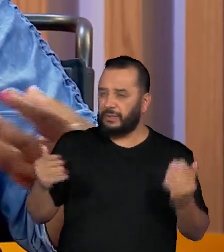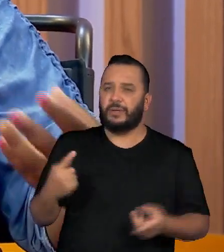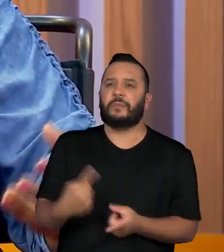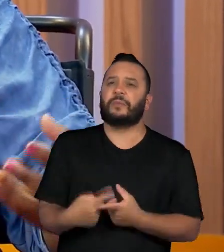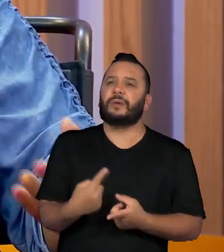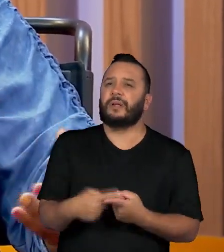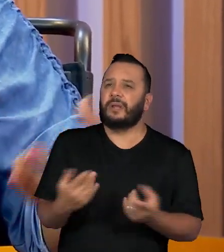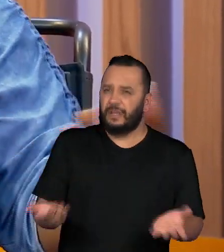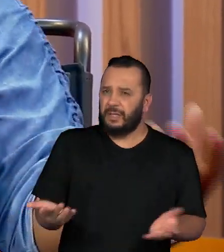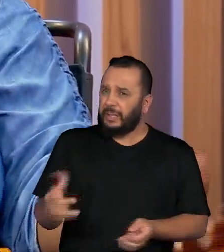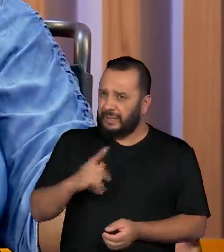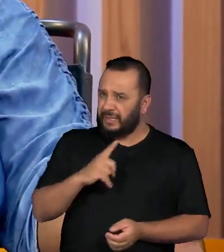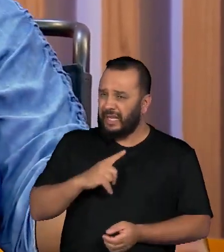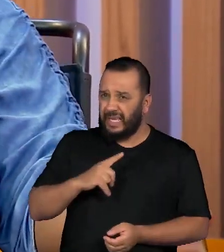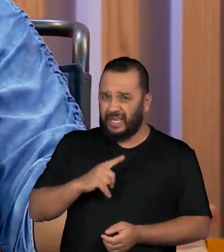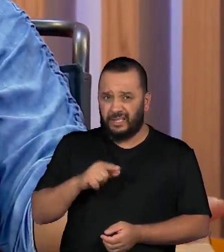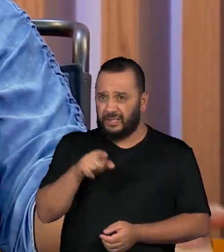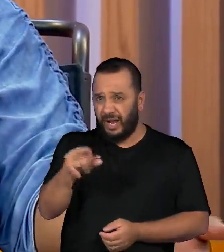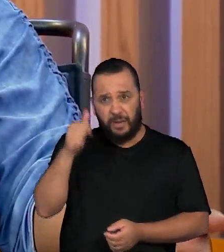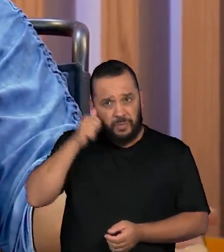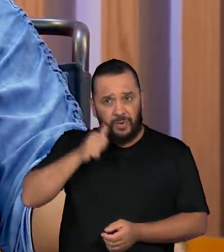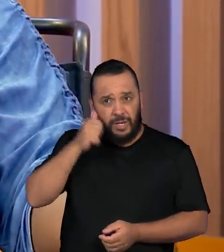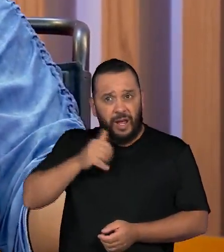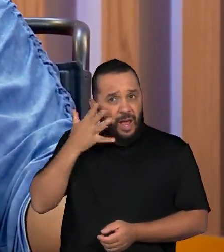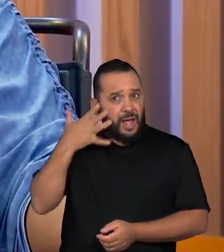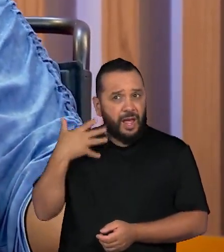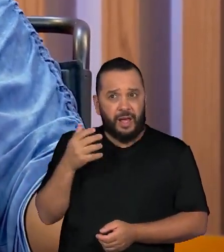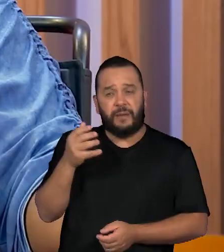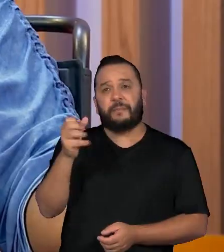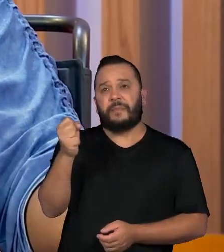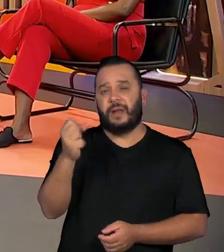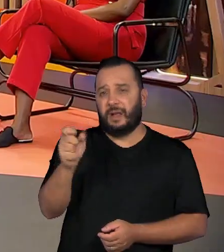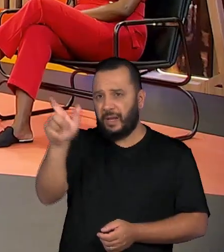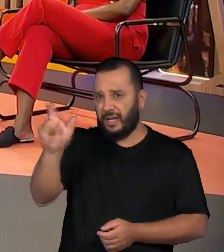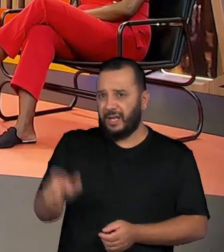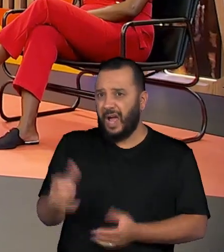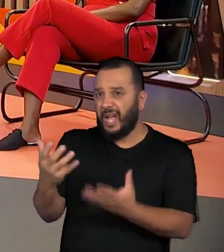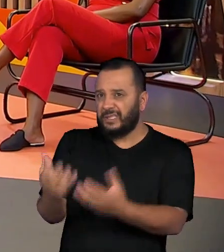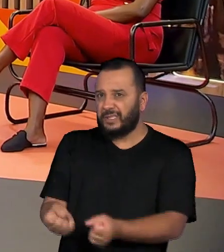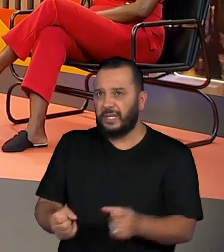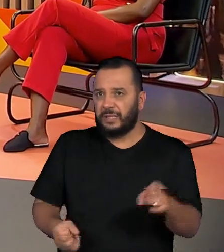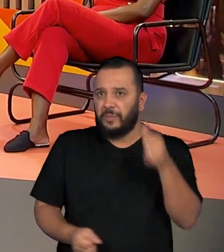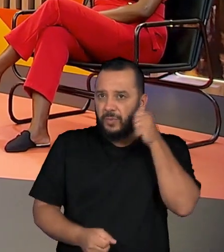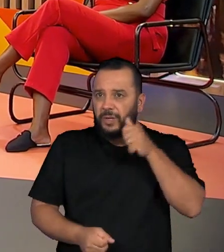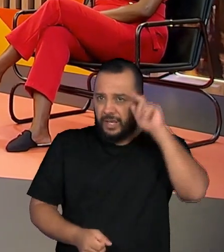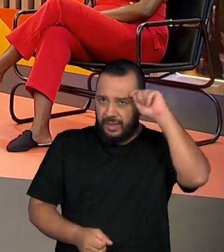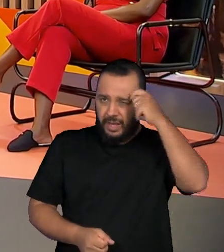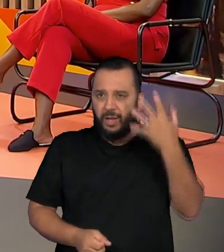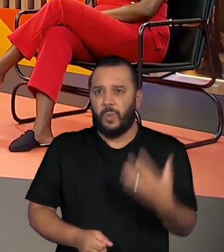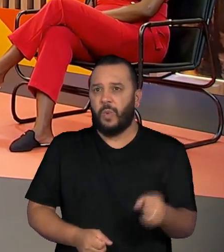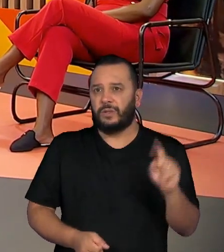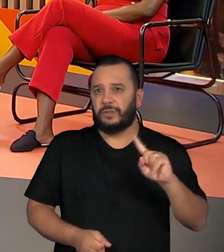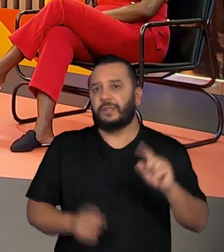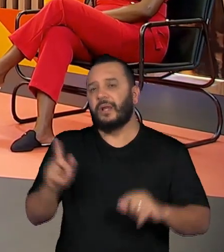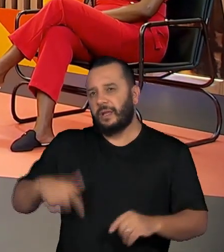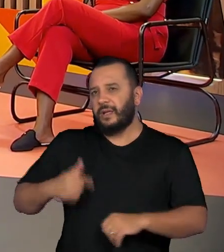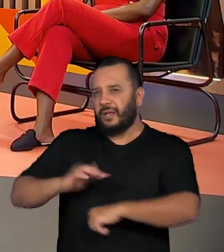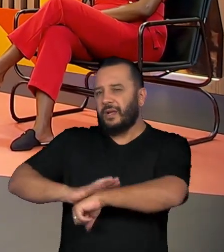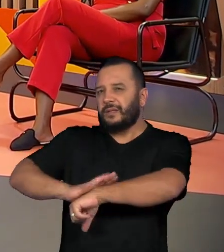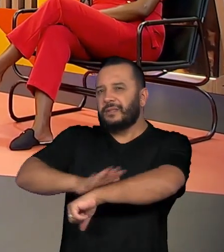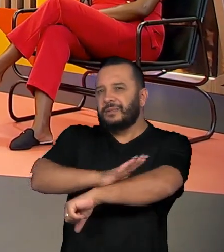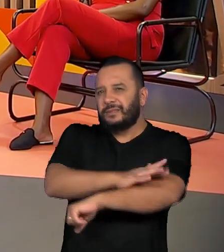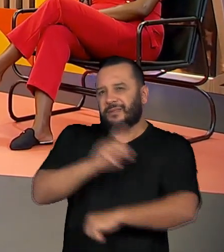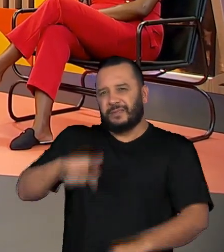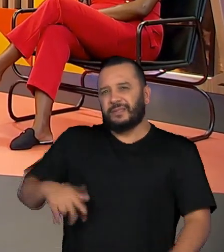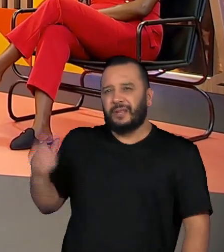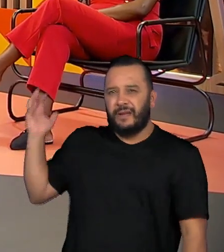que existe uma aceitação na mulher branca e não na mulher negra? A Josi falou no começo sobre o racismo. Isso são os efeitos